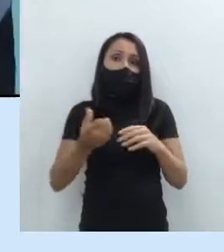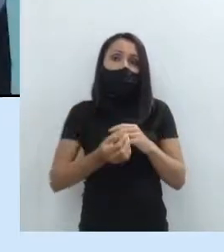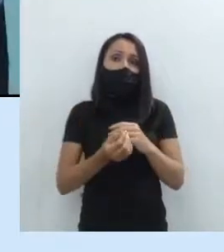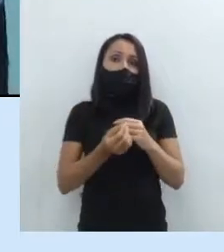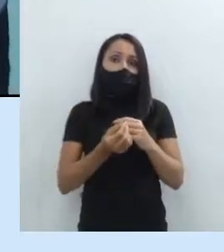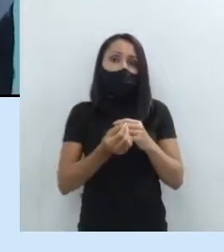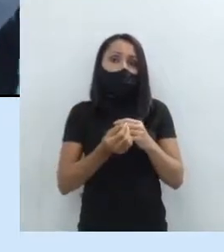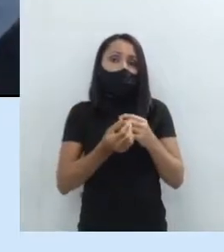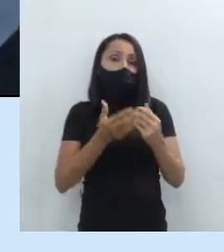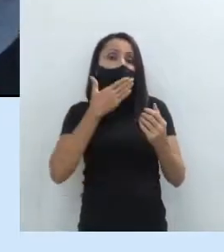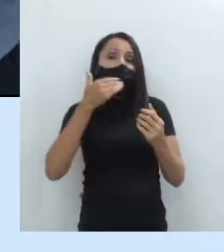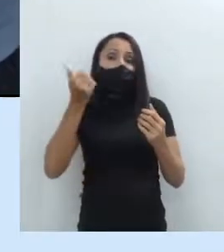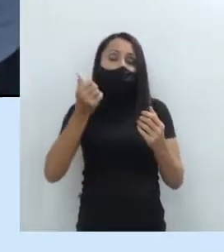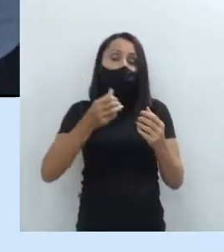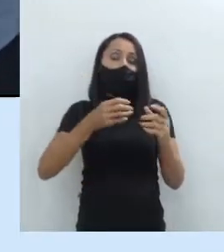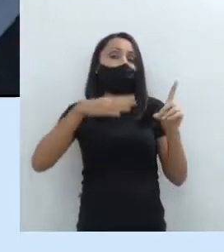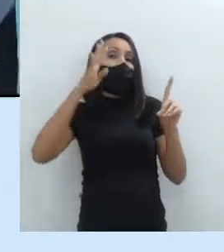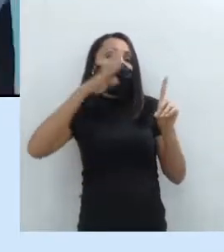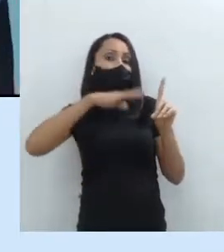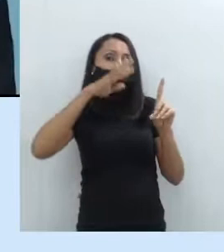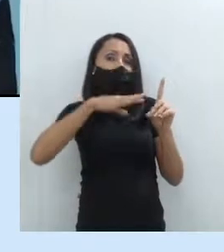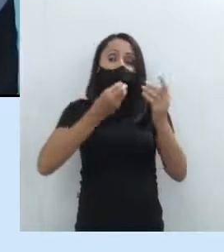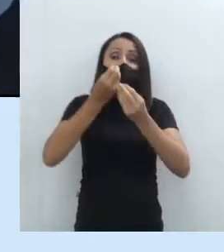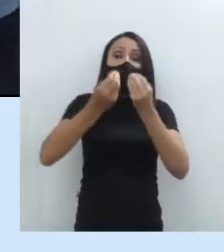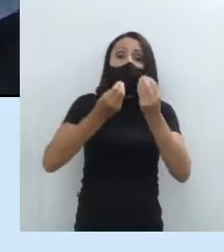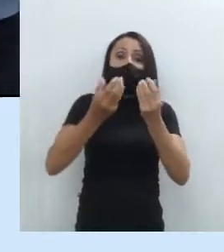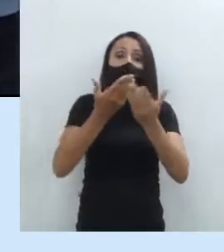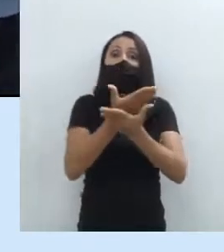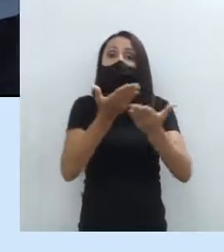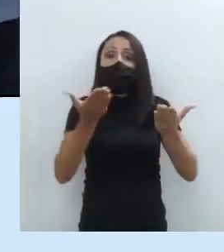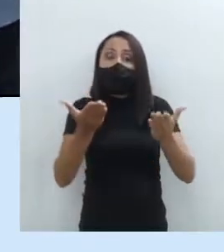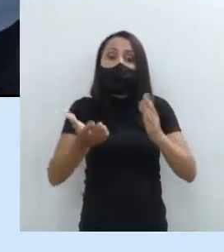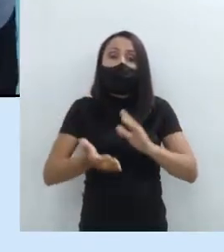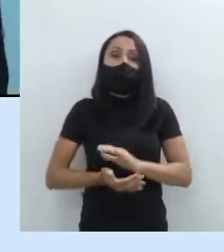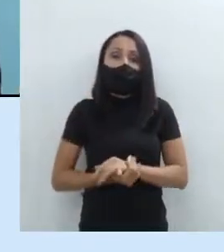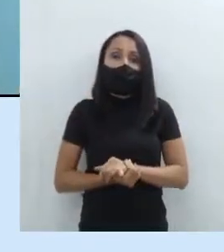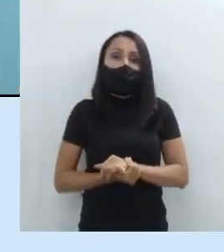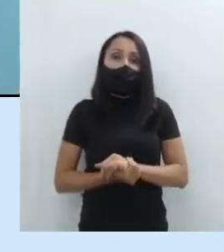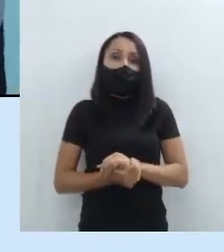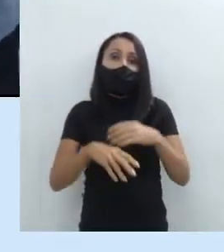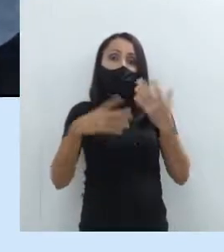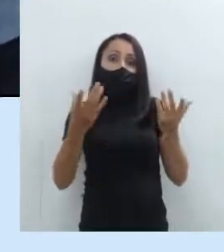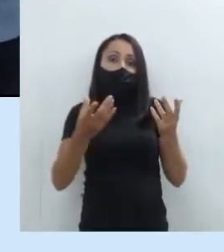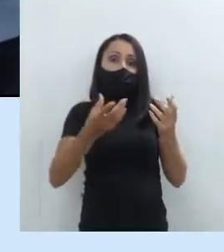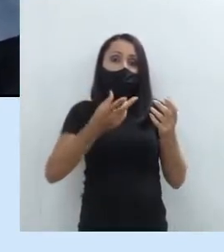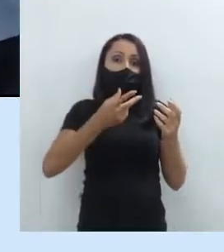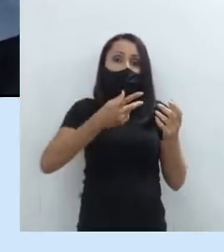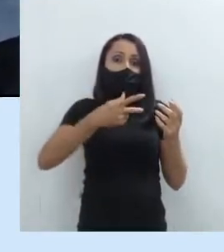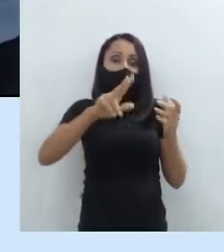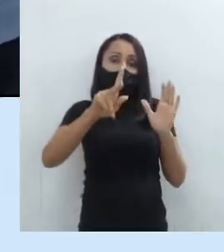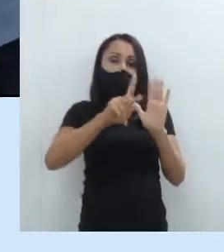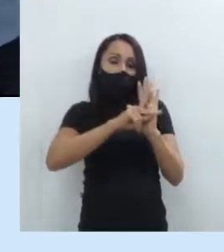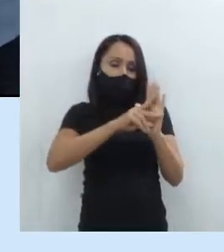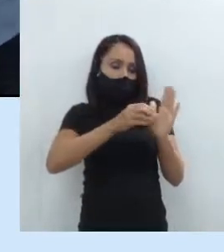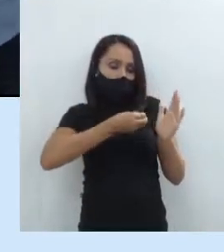favorito? Por que ele é o seu mito? E como você traz para a sua vida, né,